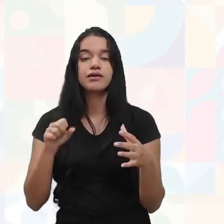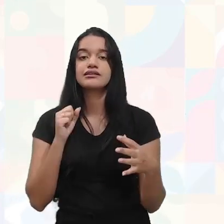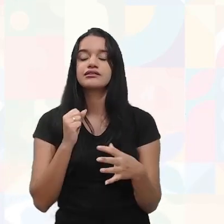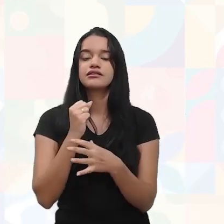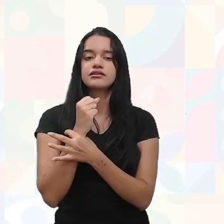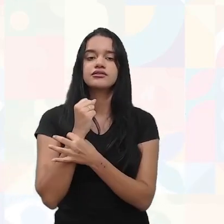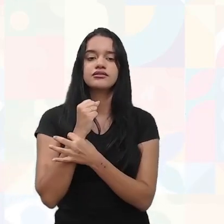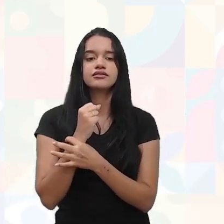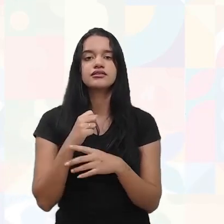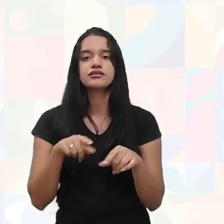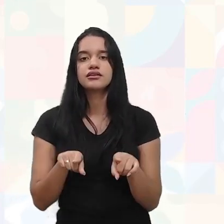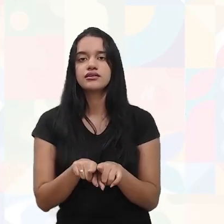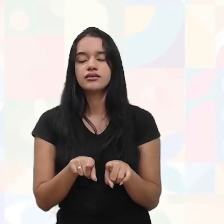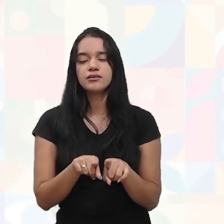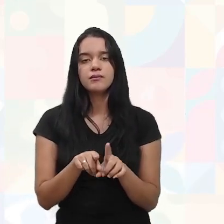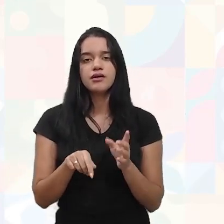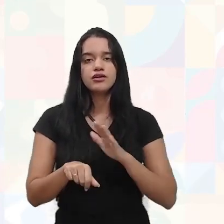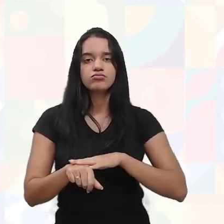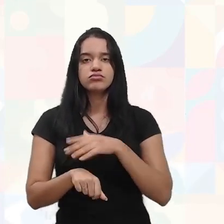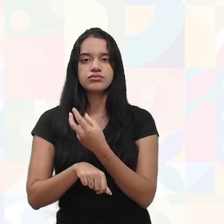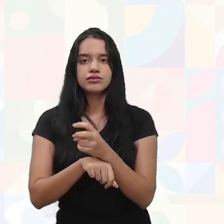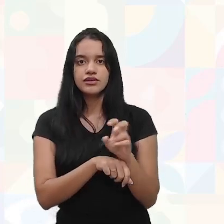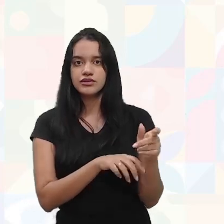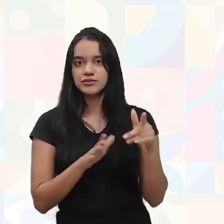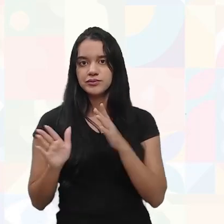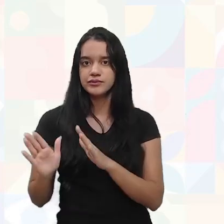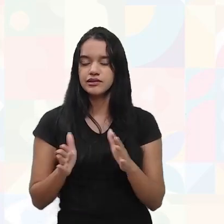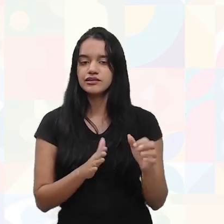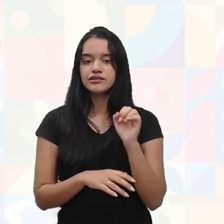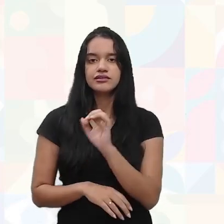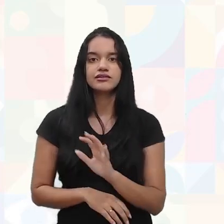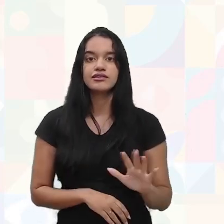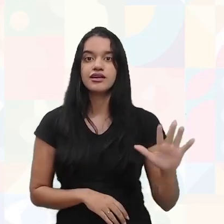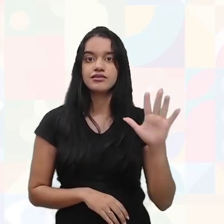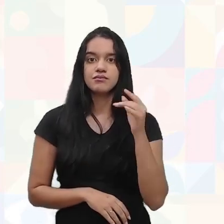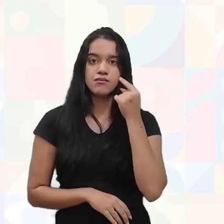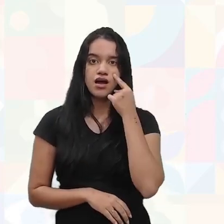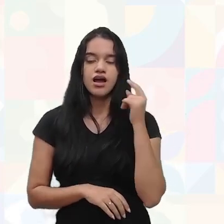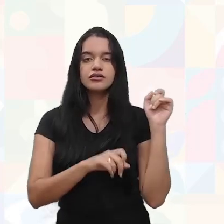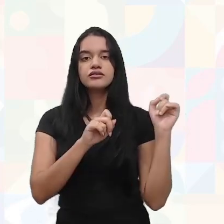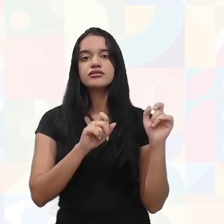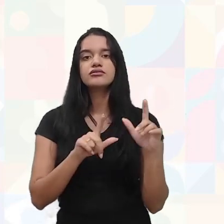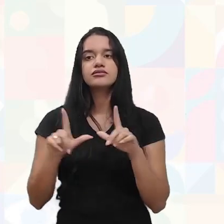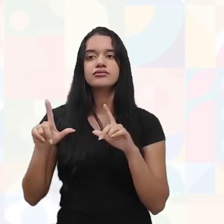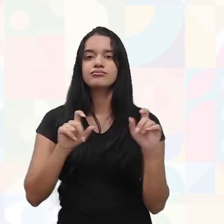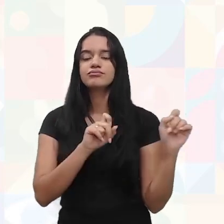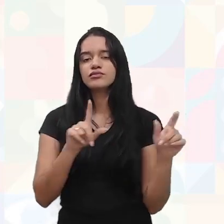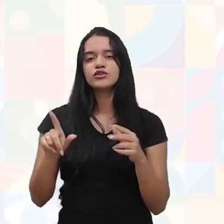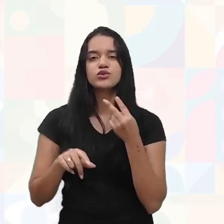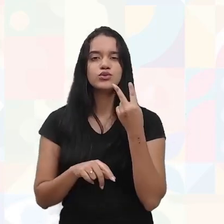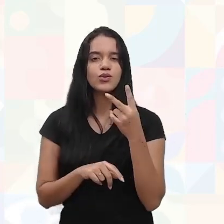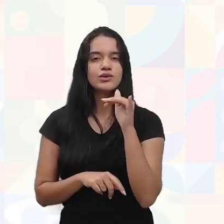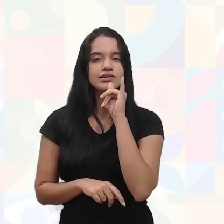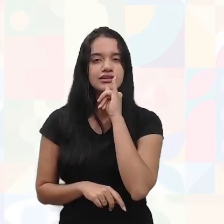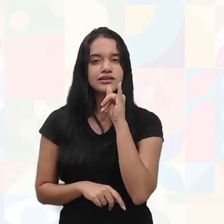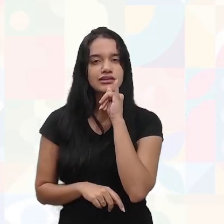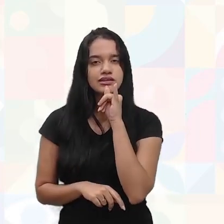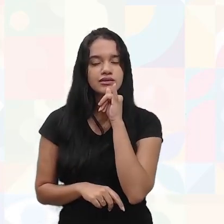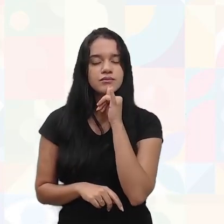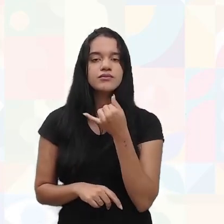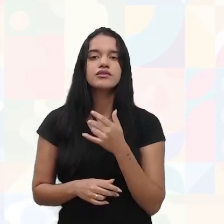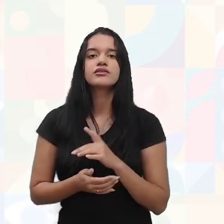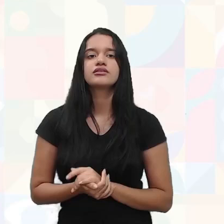e automação de processos. Nas imagens aqui a seguir, você vê dois exemplos de equipamento de